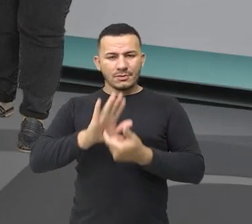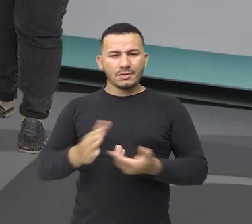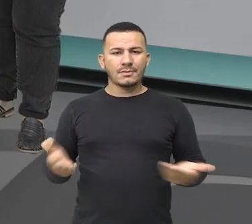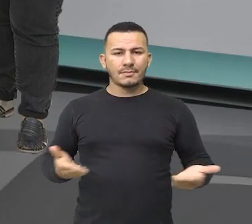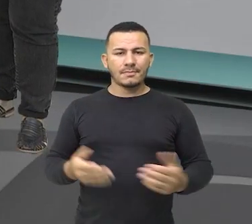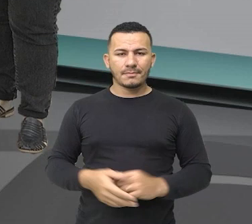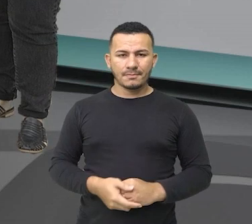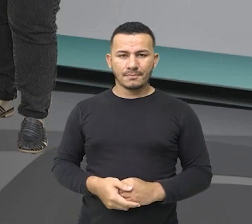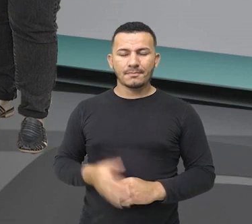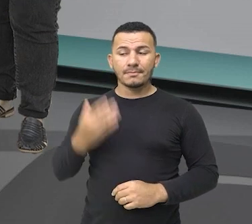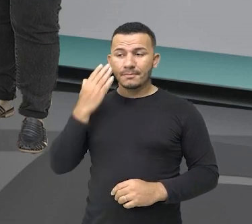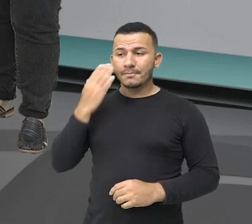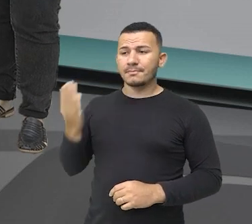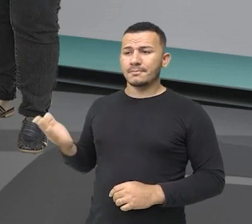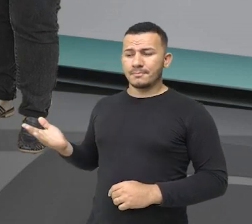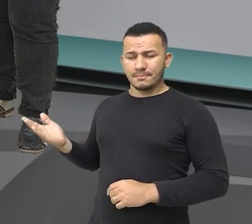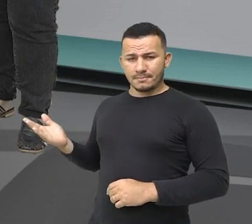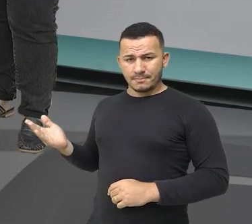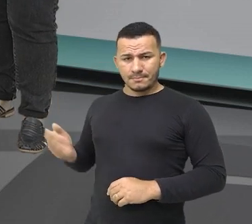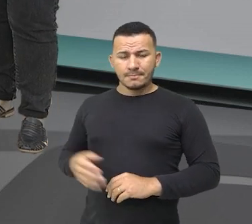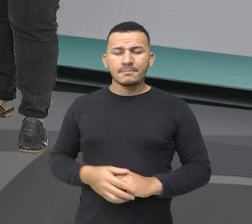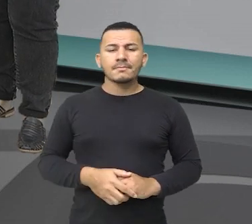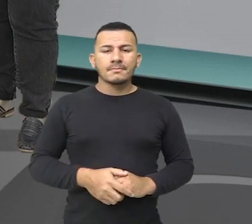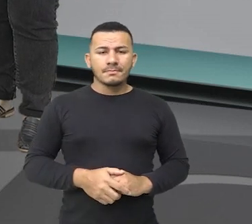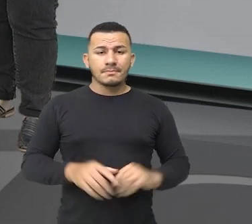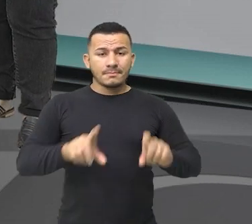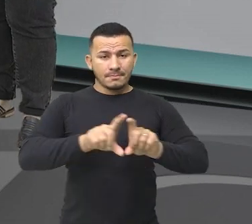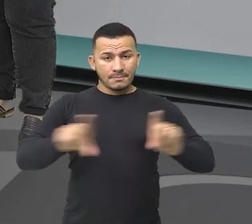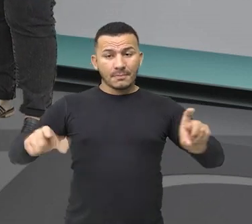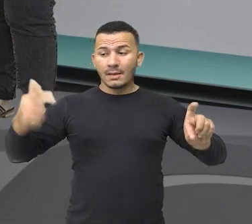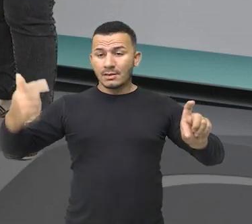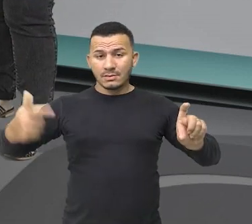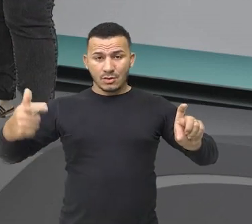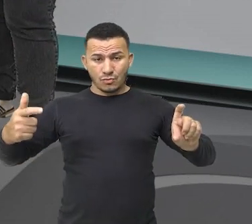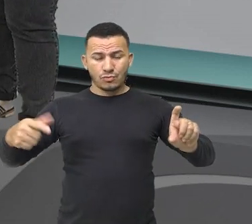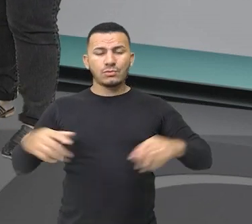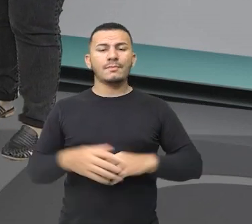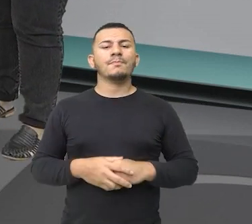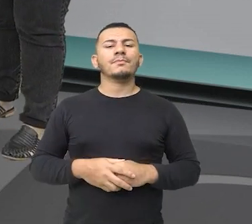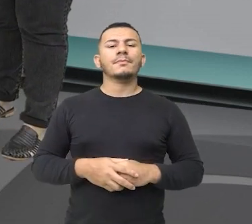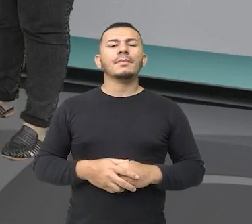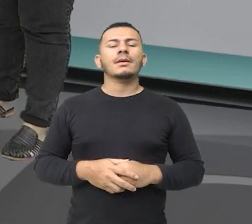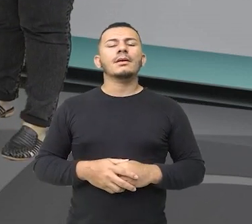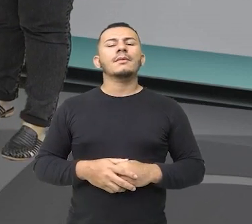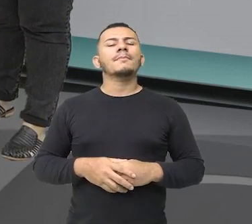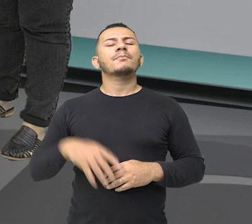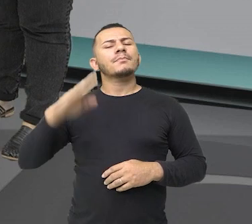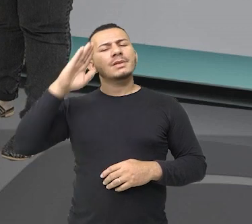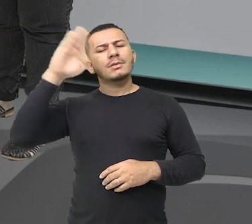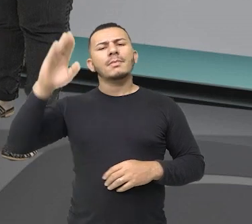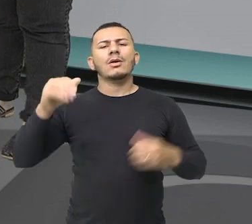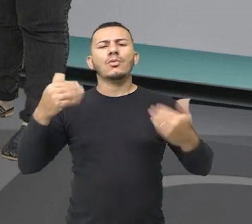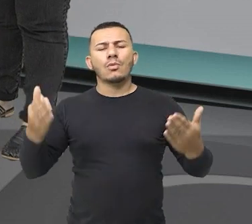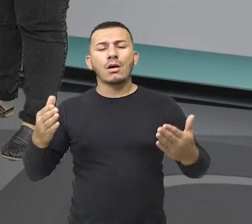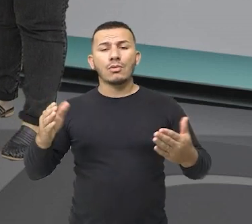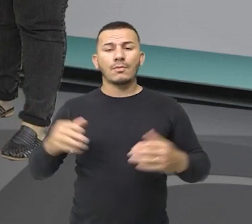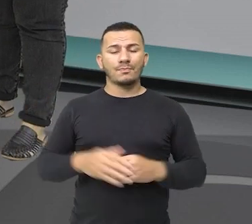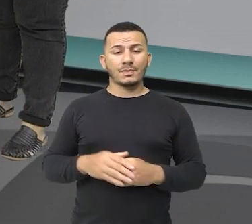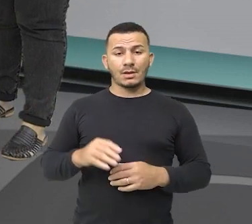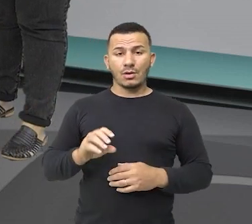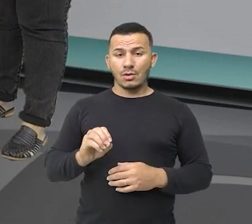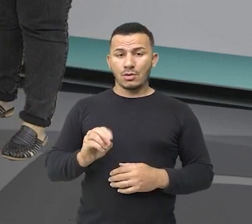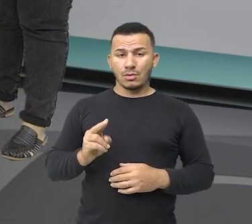Olhem aqui, então, nesse segundo parágrafo, nossa ideia principal é Por outro lado, não se